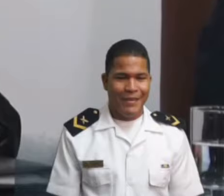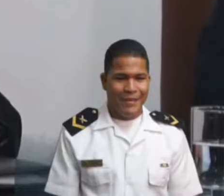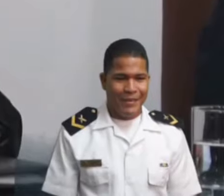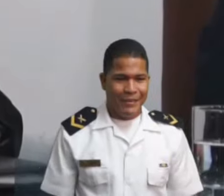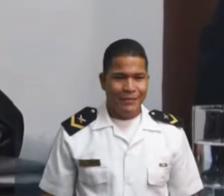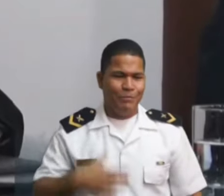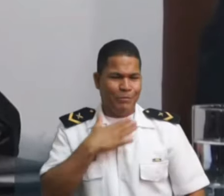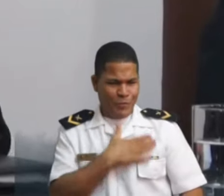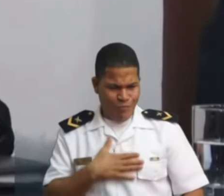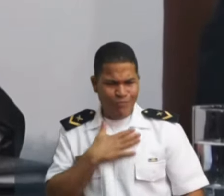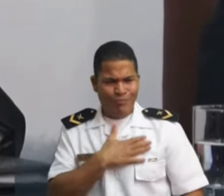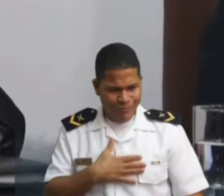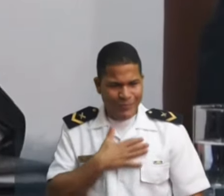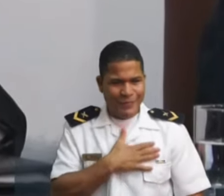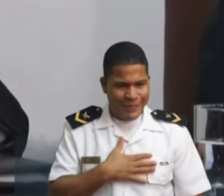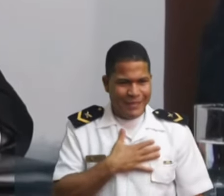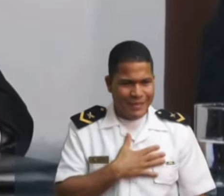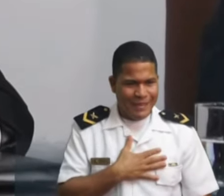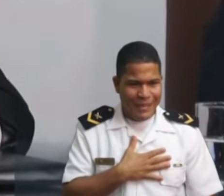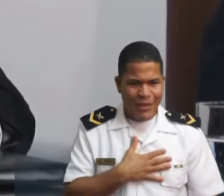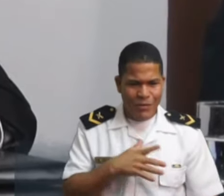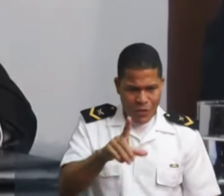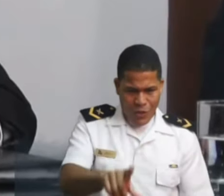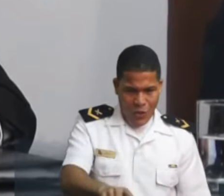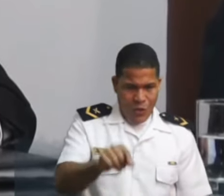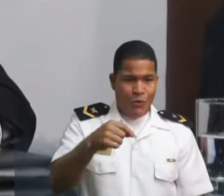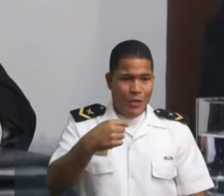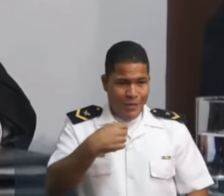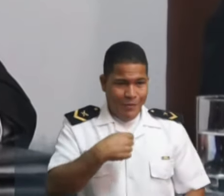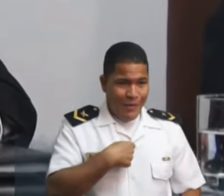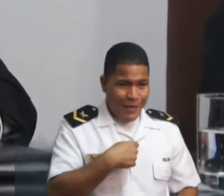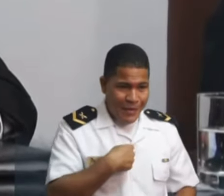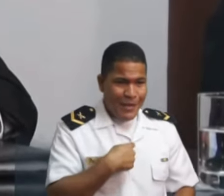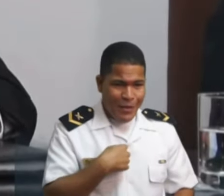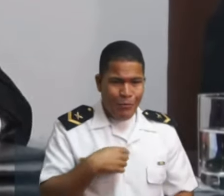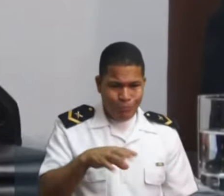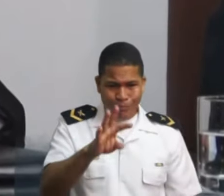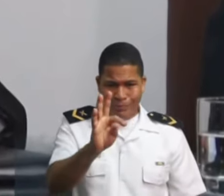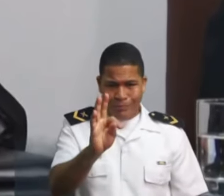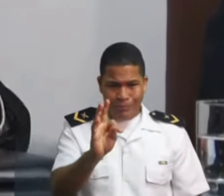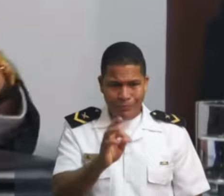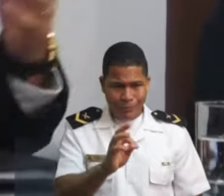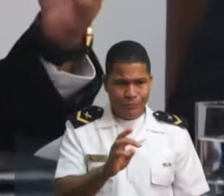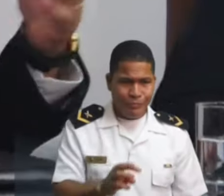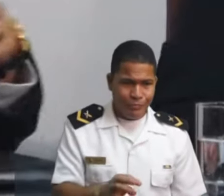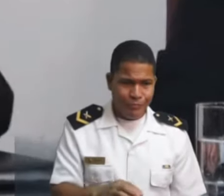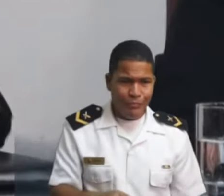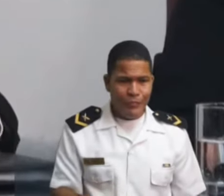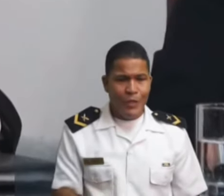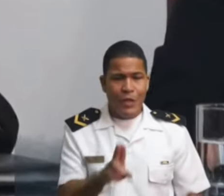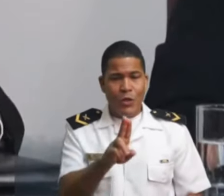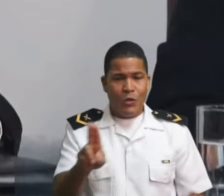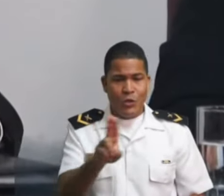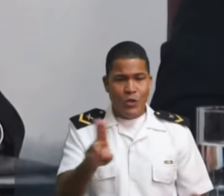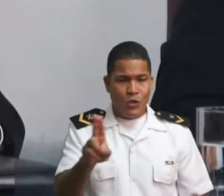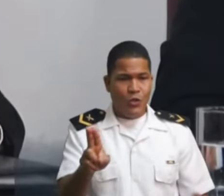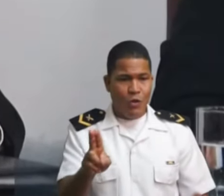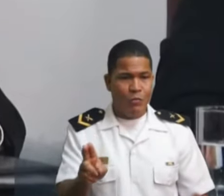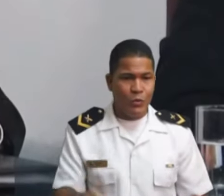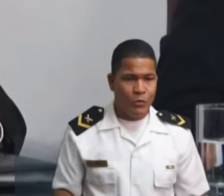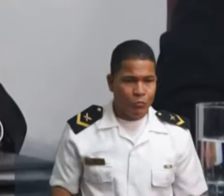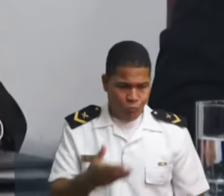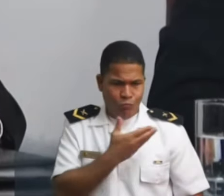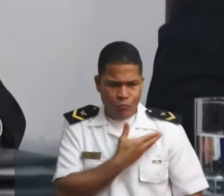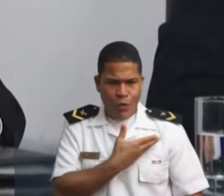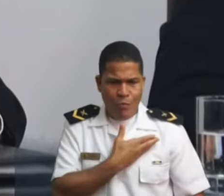É um prazer ter sido escolhido pelo presidente do Tribunal Marítimo para, em nome dos magistrados que